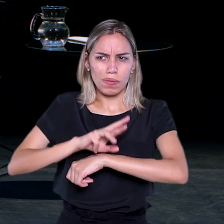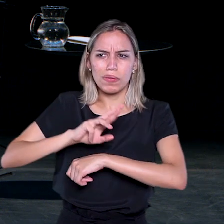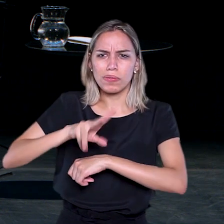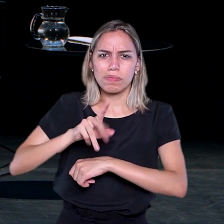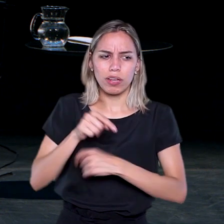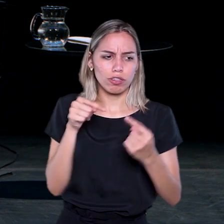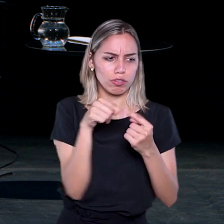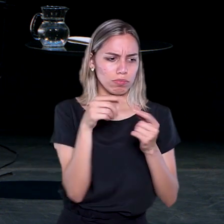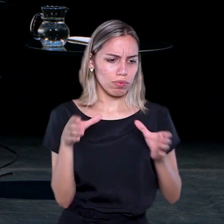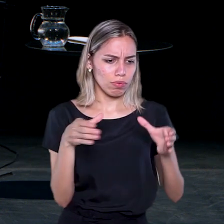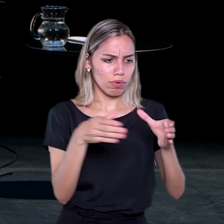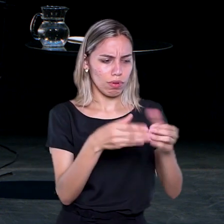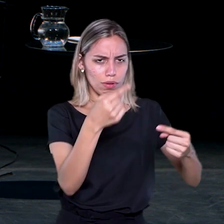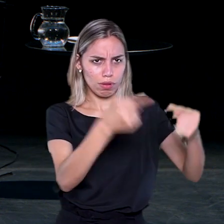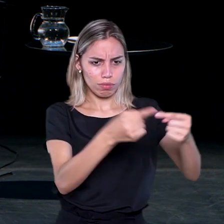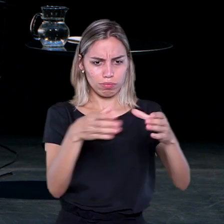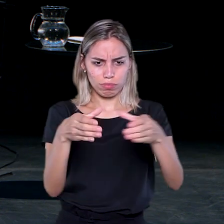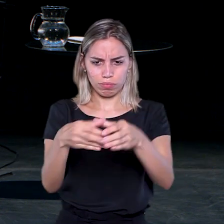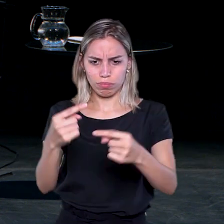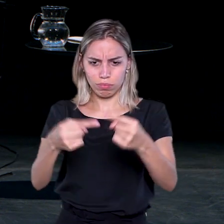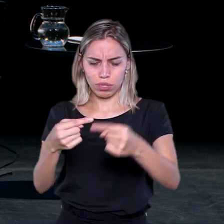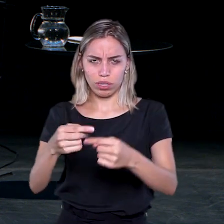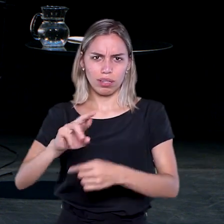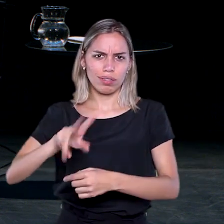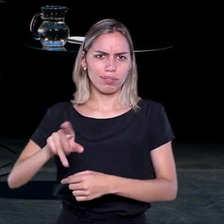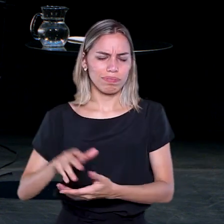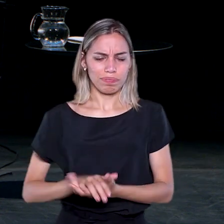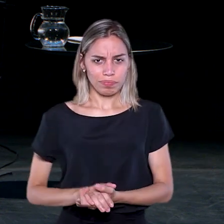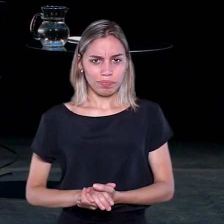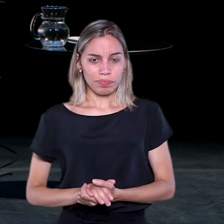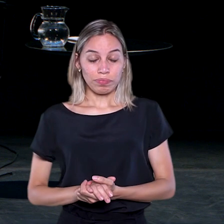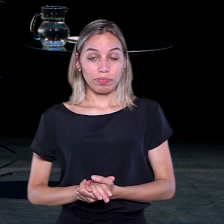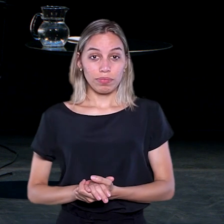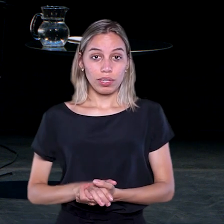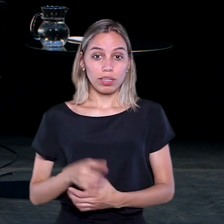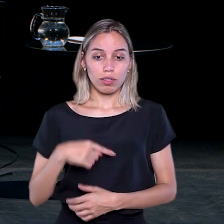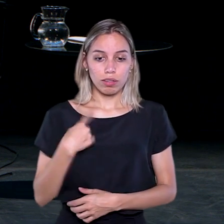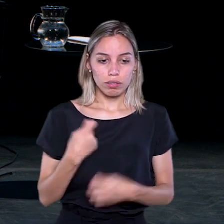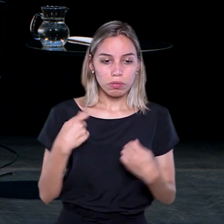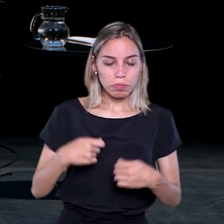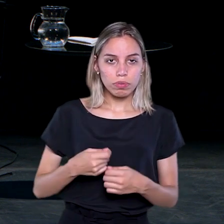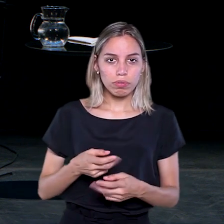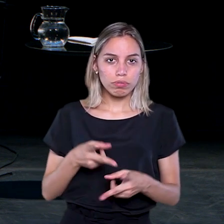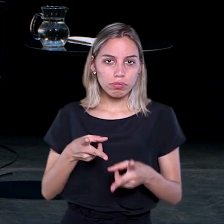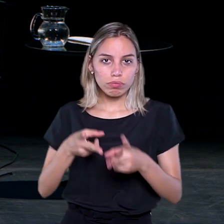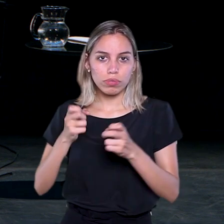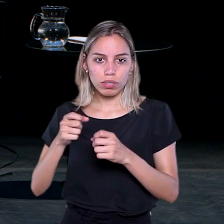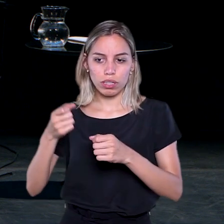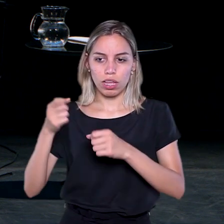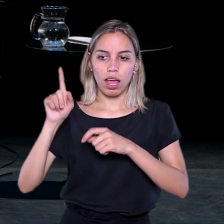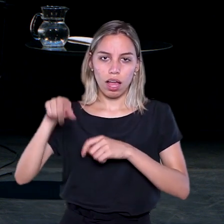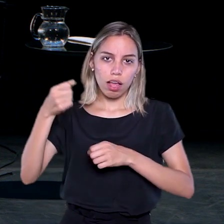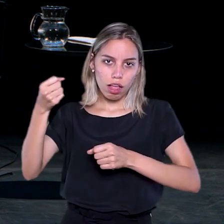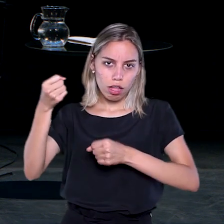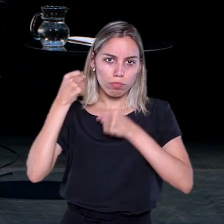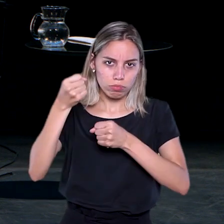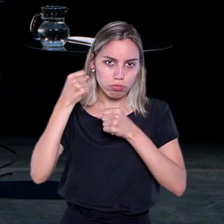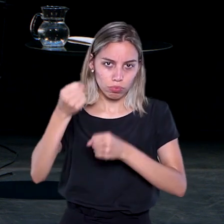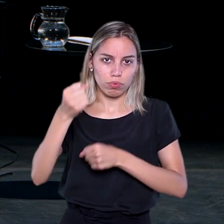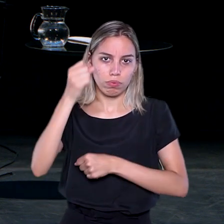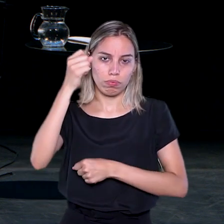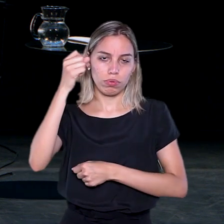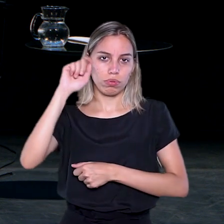posicionamento de nenhum partido político, nem de esquerda nem de direita, foram os movimentos negros, esse protagonismo a gente tem que reconhecer. Aí a